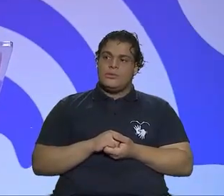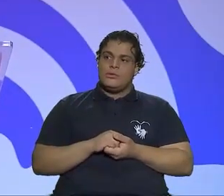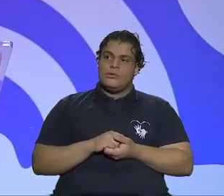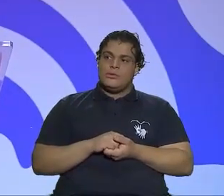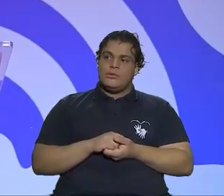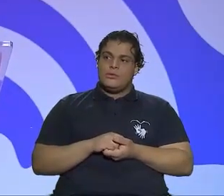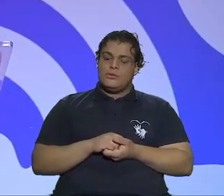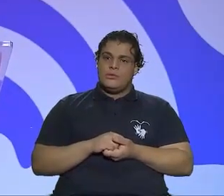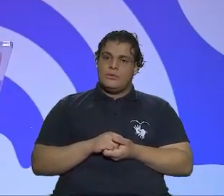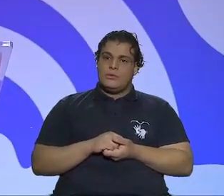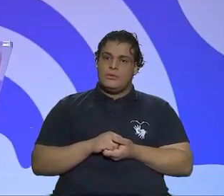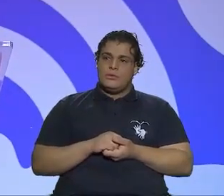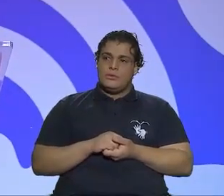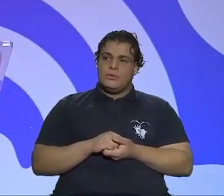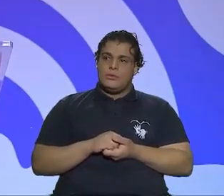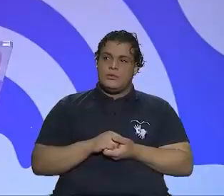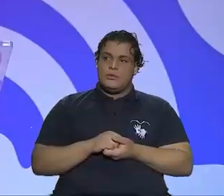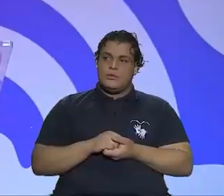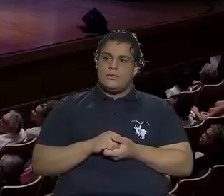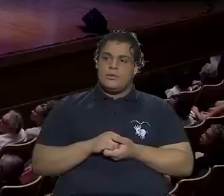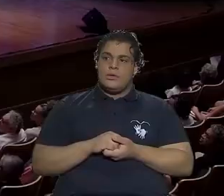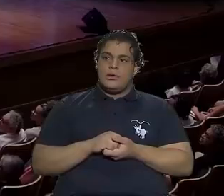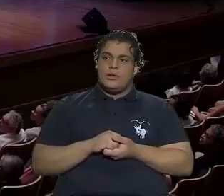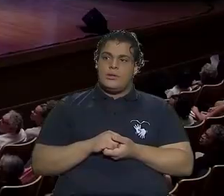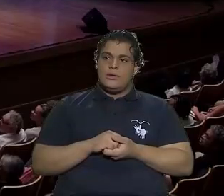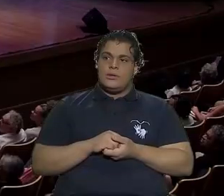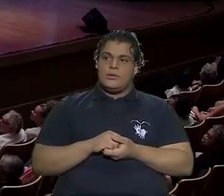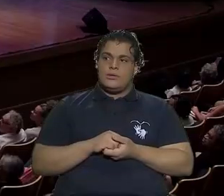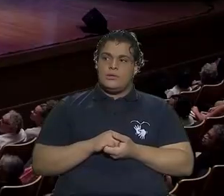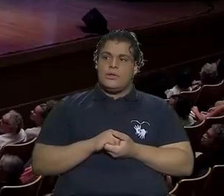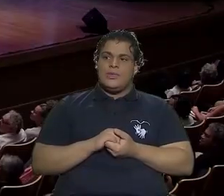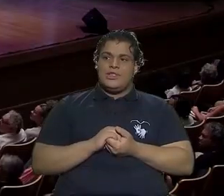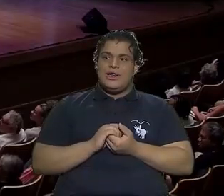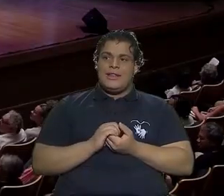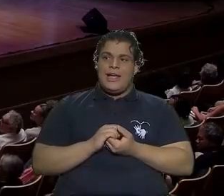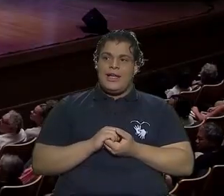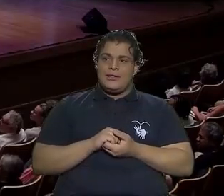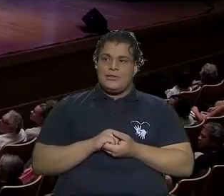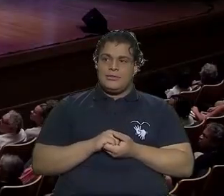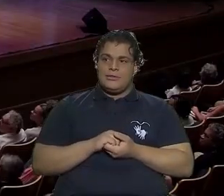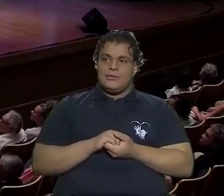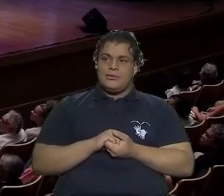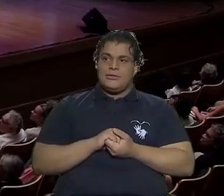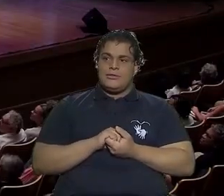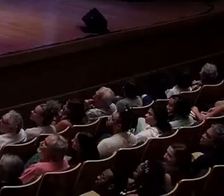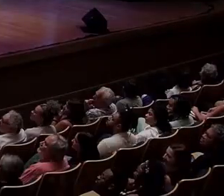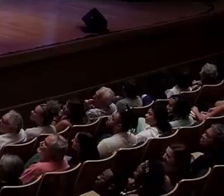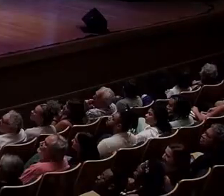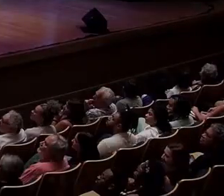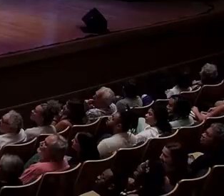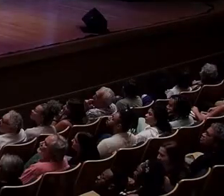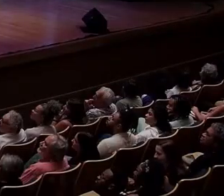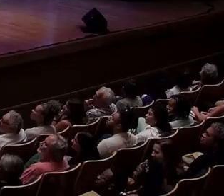Prêmio de redação em 2016, com 13 anos de idade. Inicia-se um vídeo em um telão que fica à esquerda do palco. O vídeo